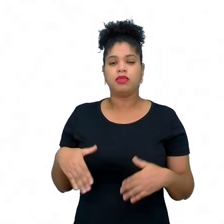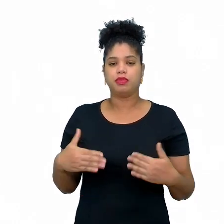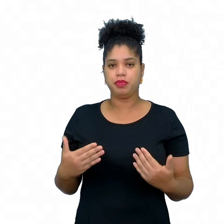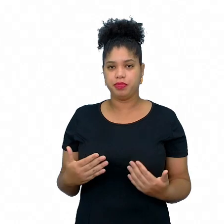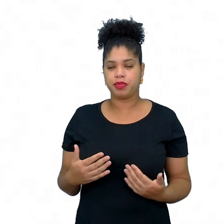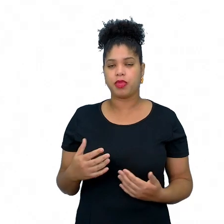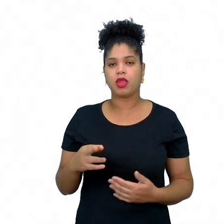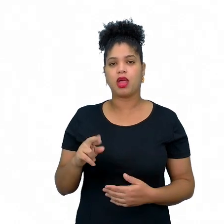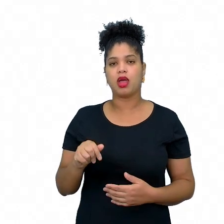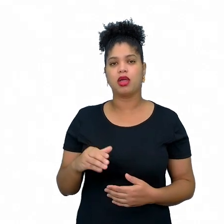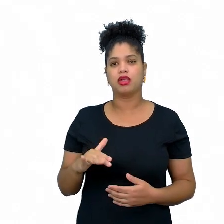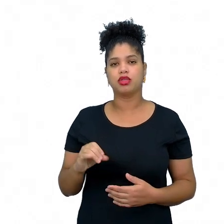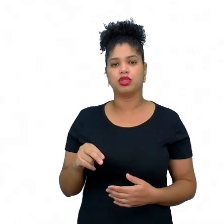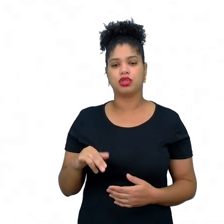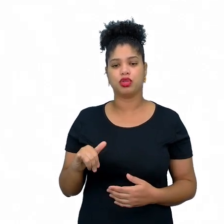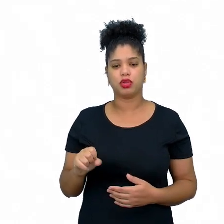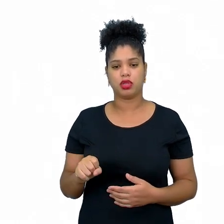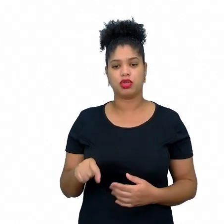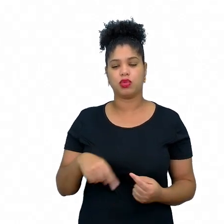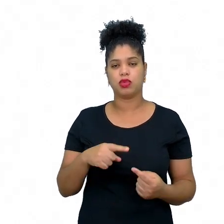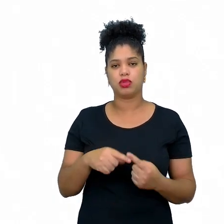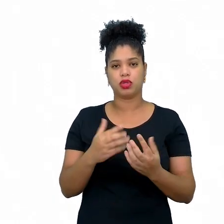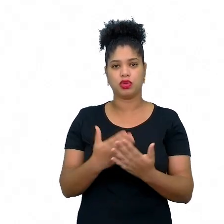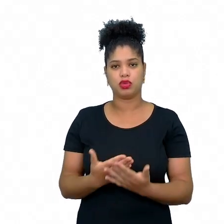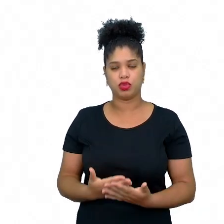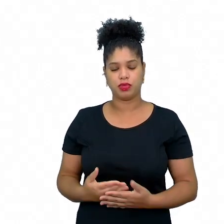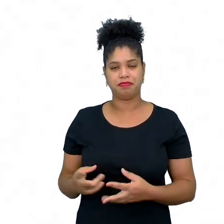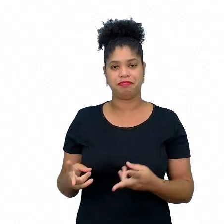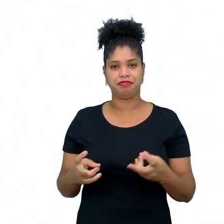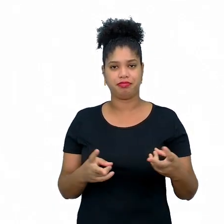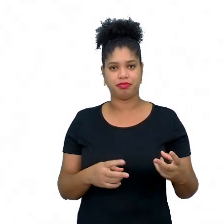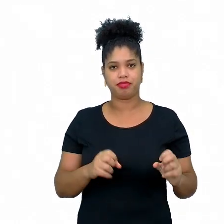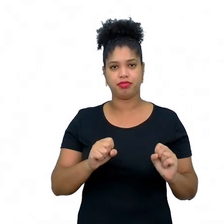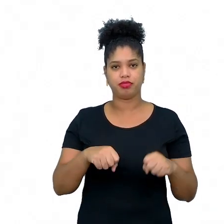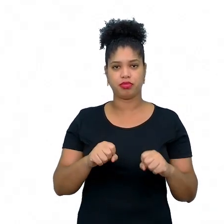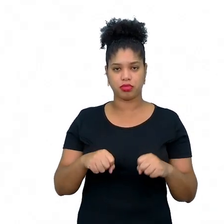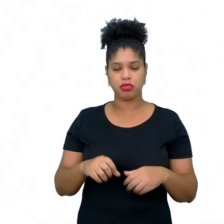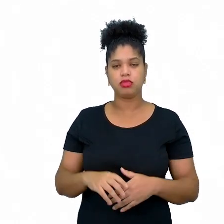objetivos dessas aulas, né? Observando, vamos lá observar esses